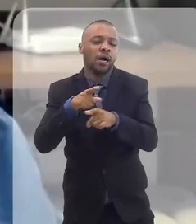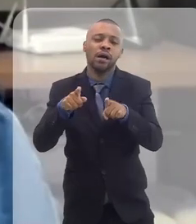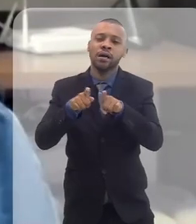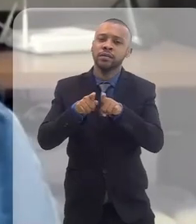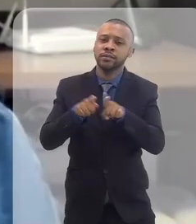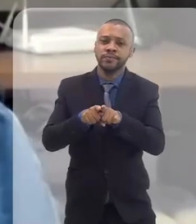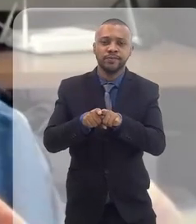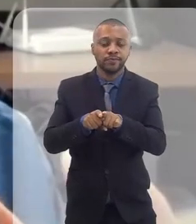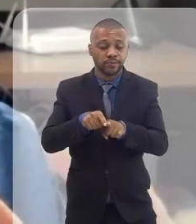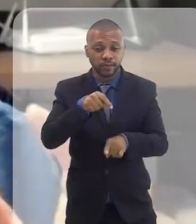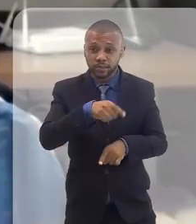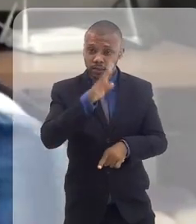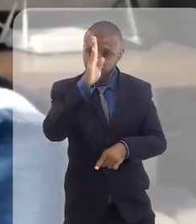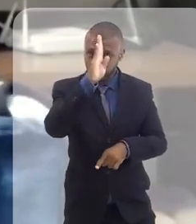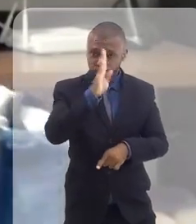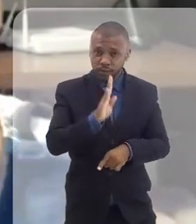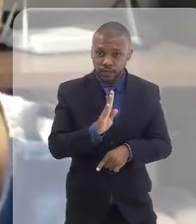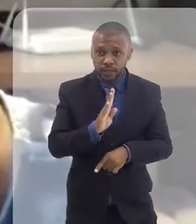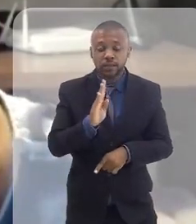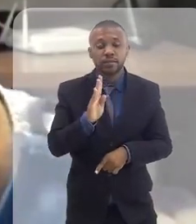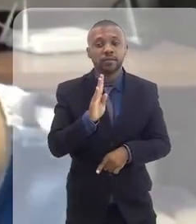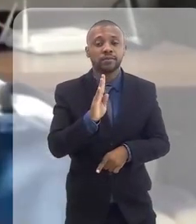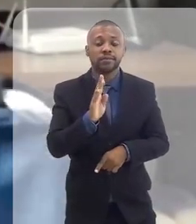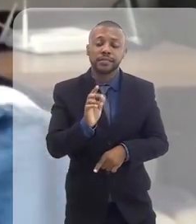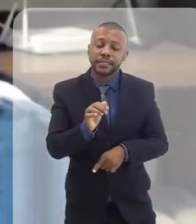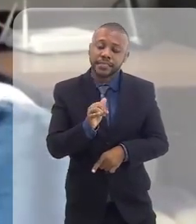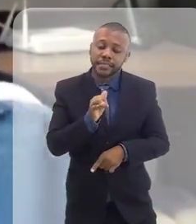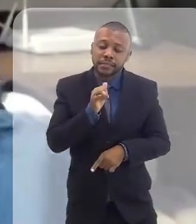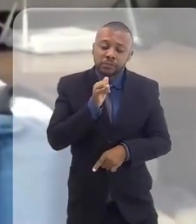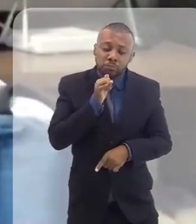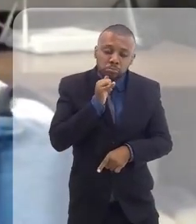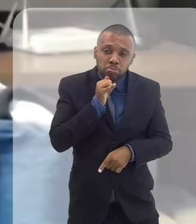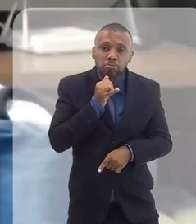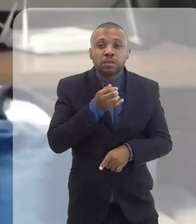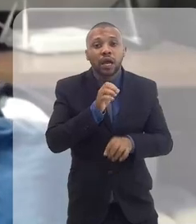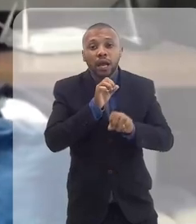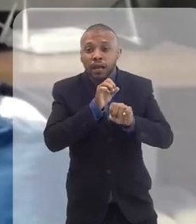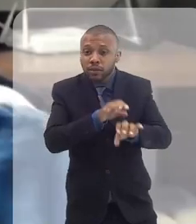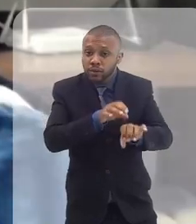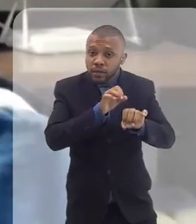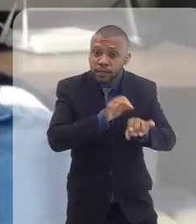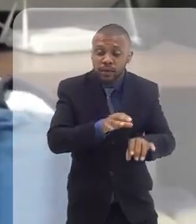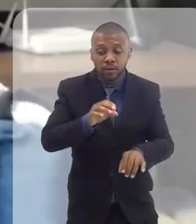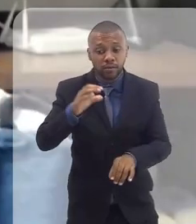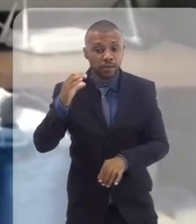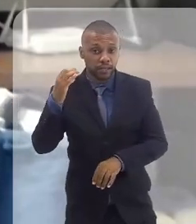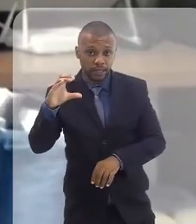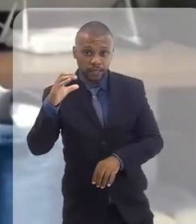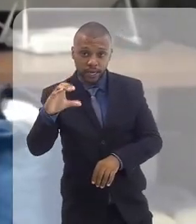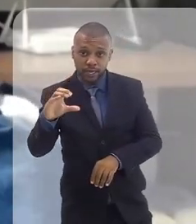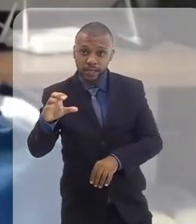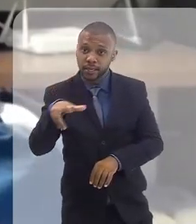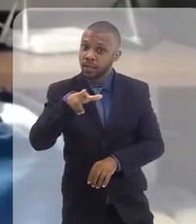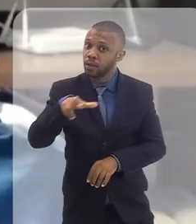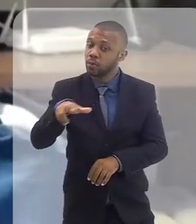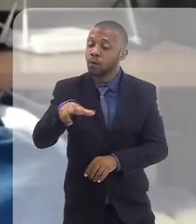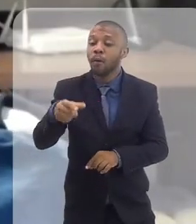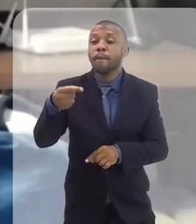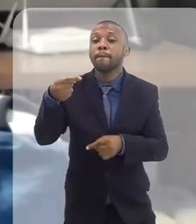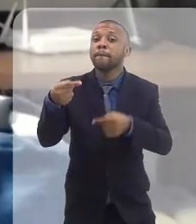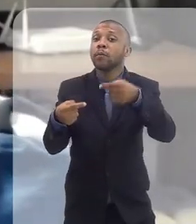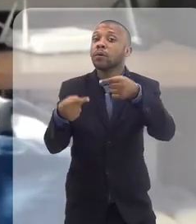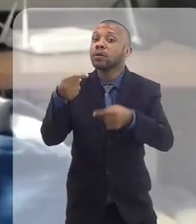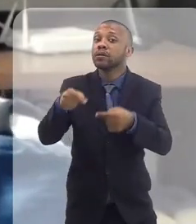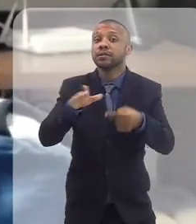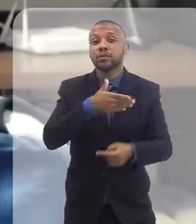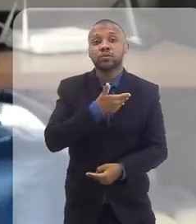difícil. Aqui no Brasil, Natália, infelizmente, educação e ciência não são